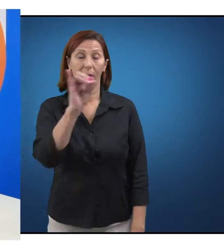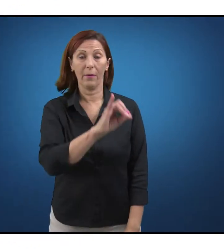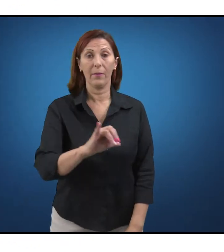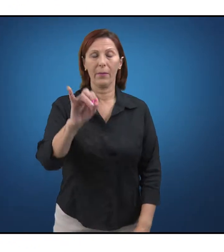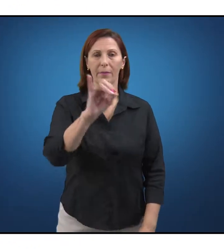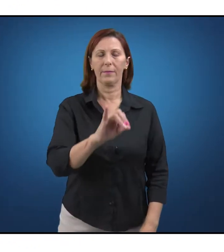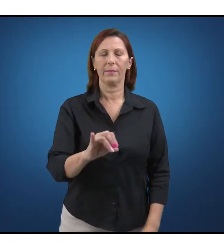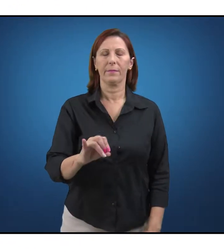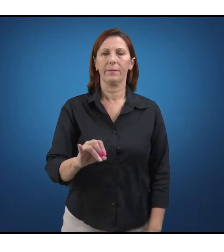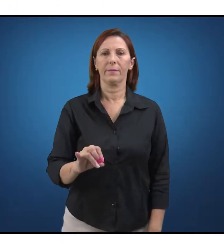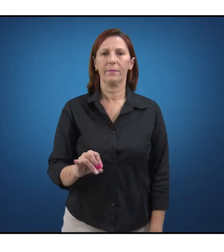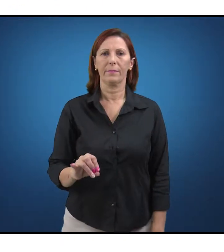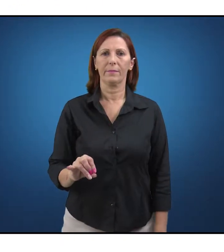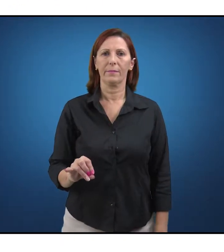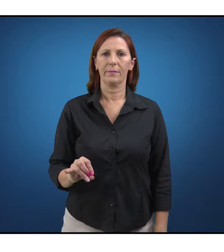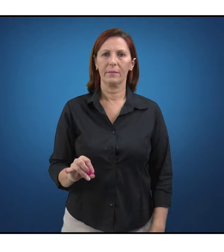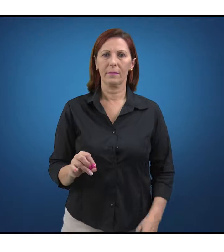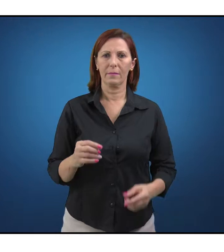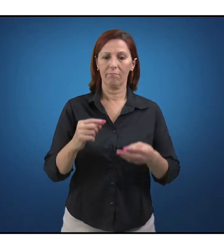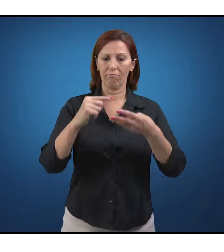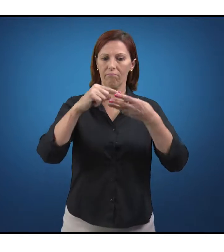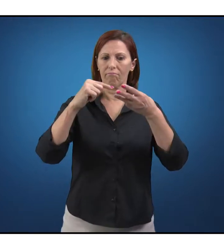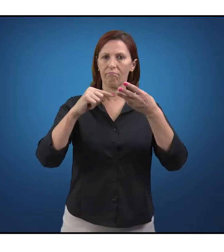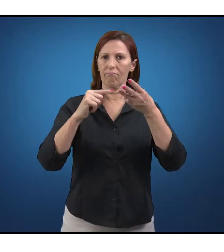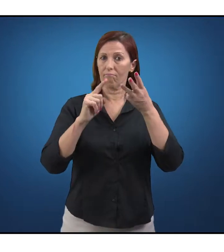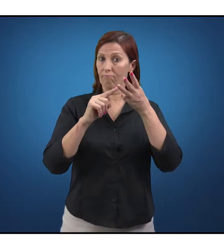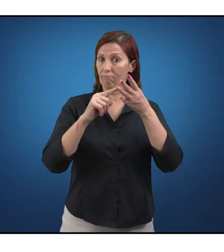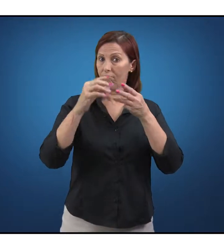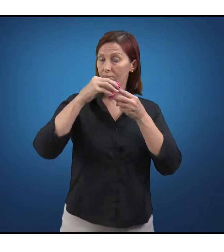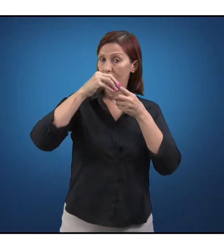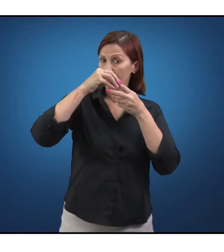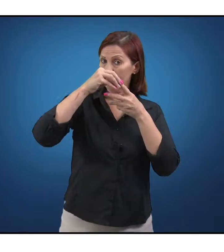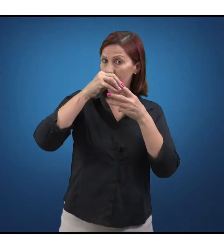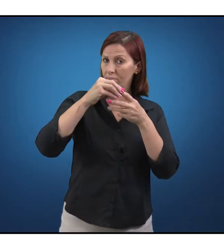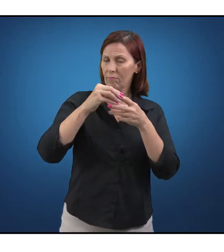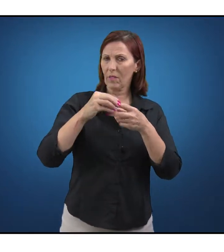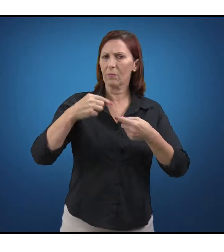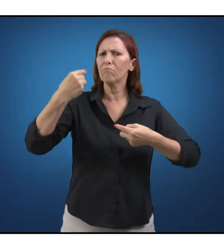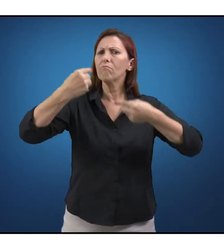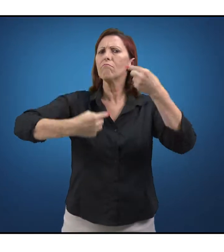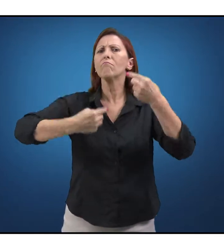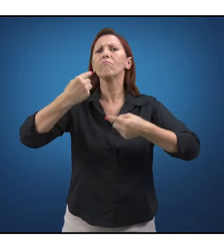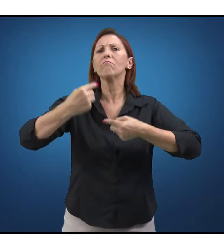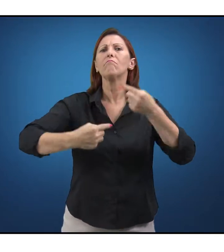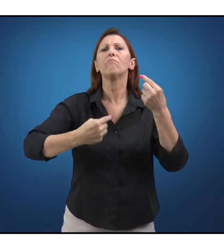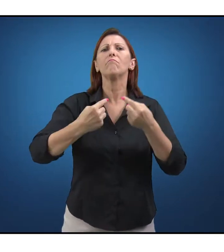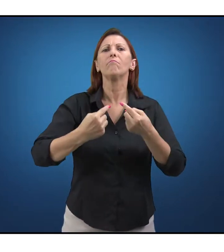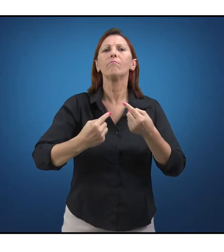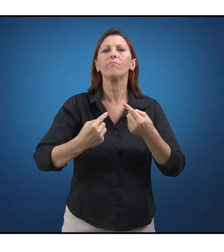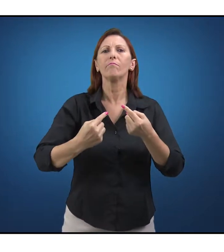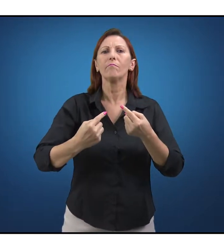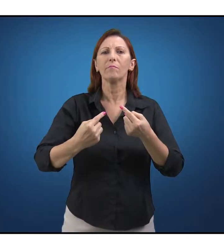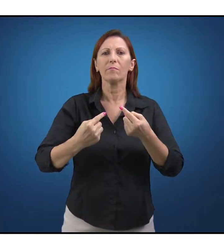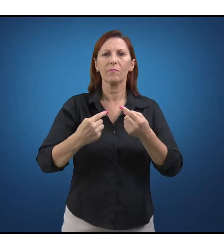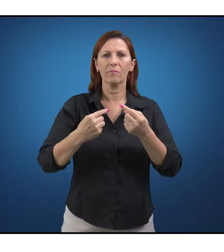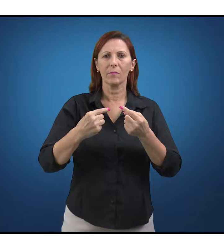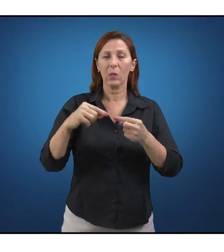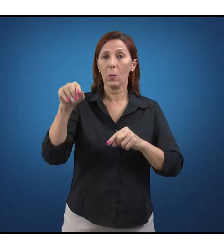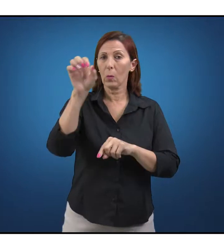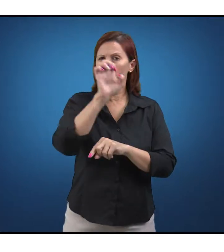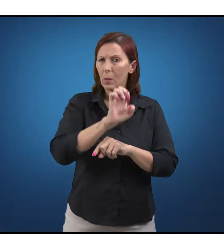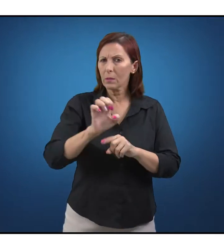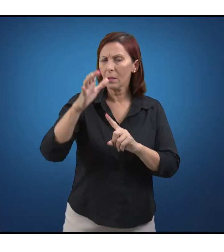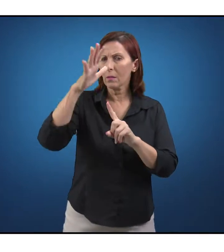Olá! Na unidade 3, nós iremos discutir o estado do